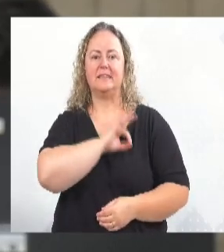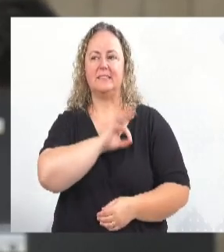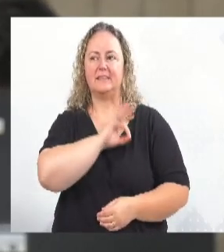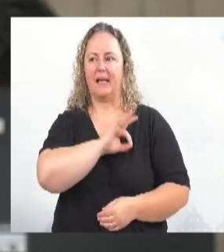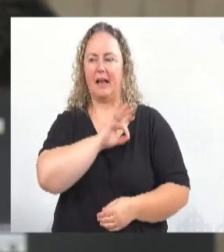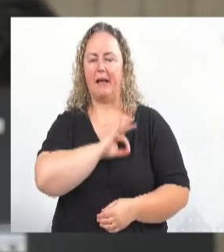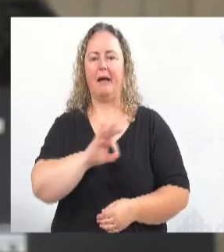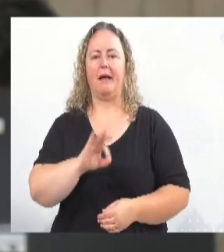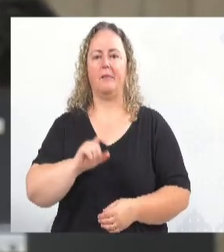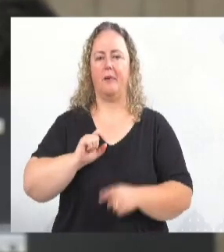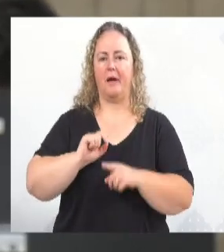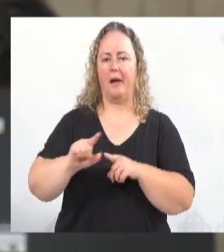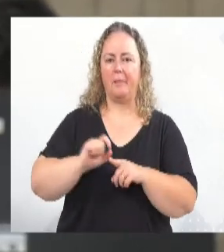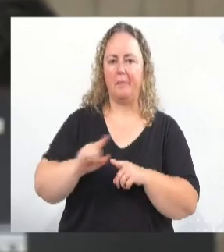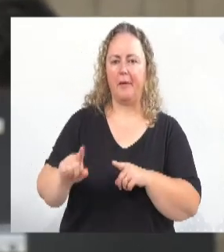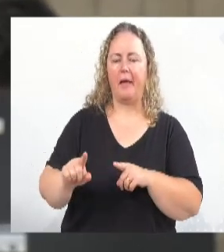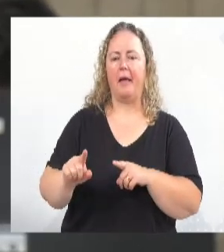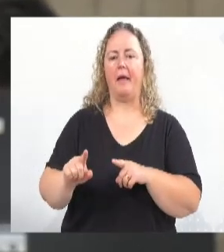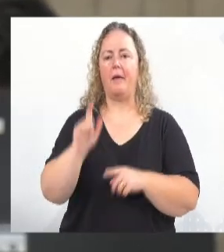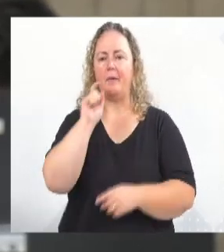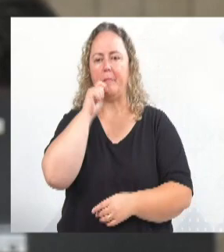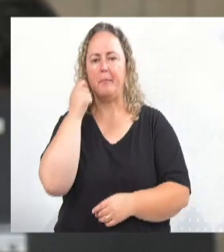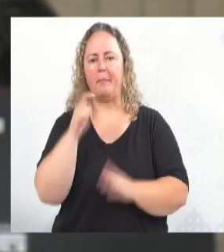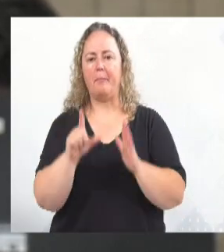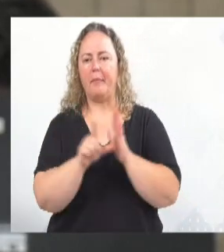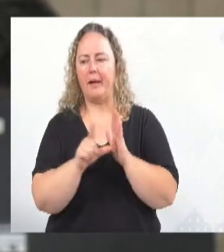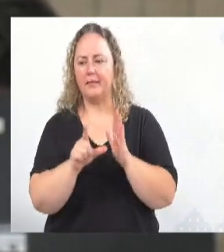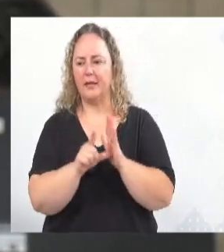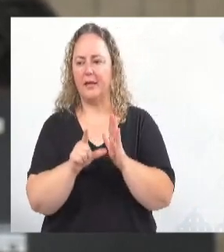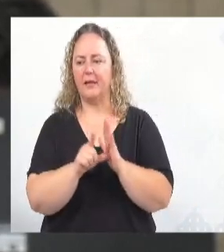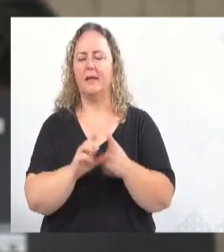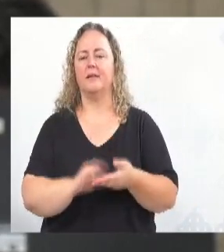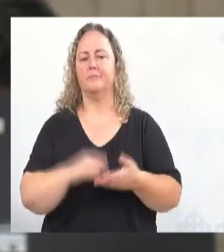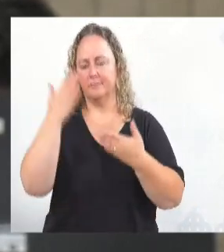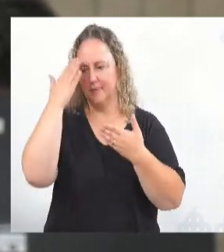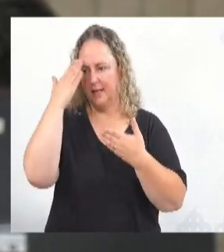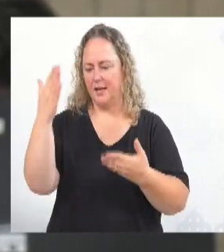na padaria, e isso é um absurdo, nós estaremos aqui brigando esse tempo todo. Obrigado.